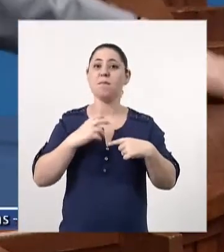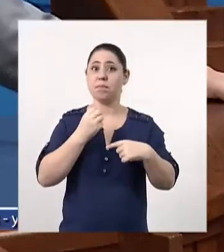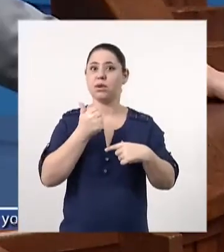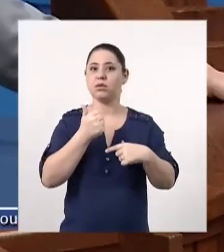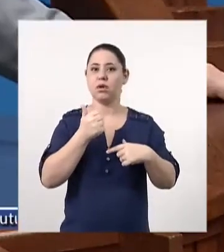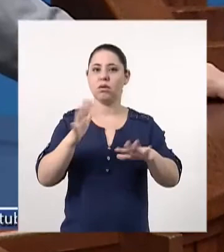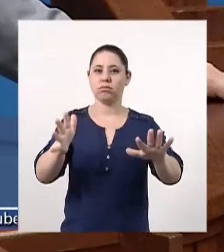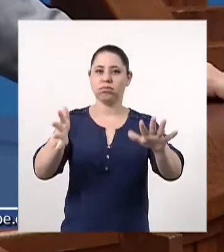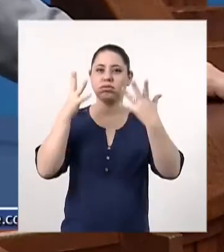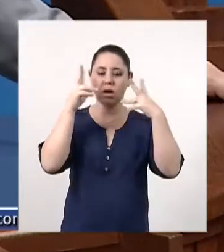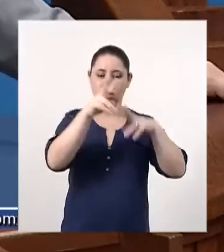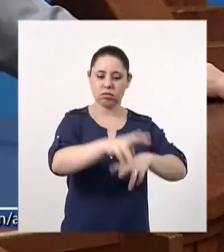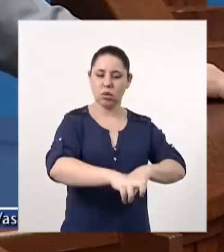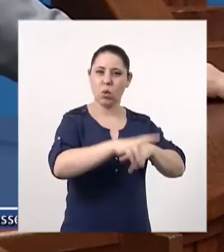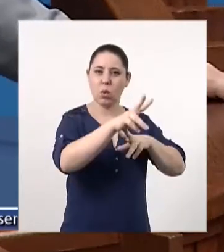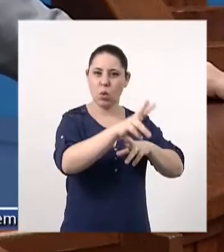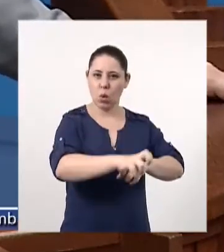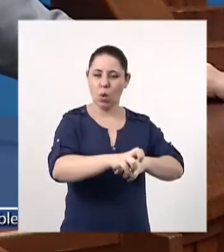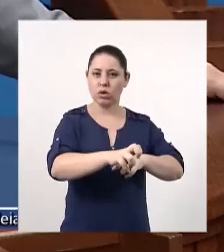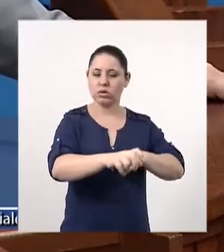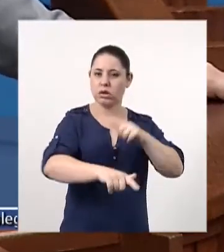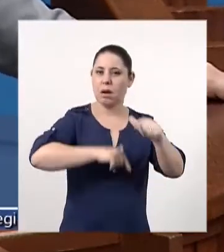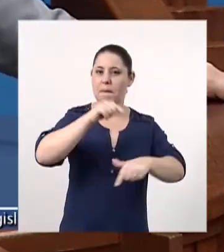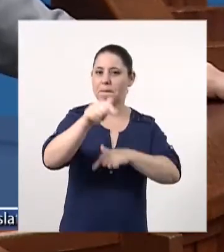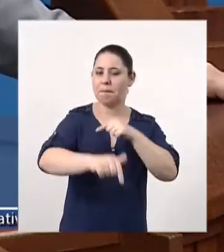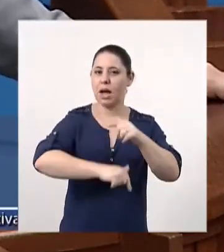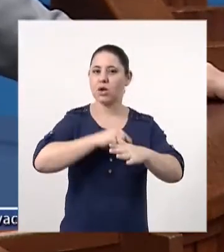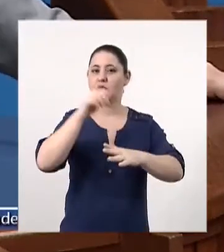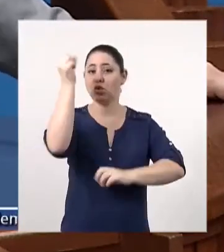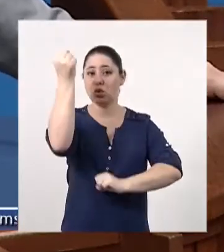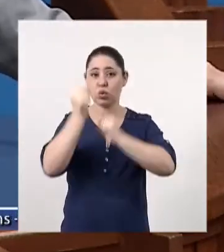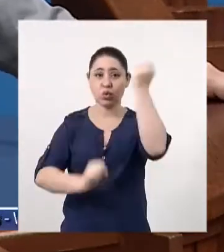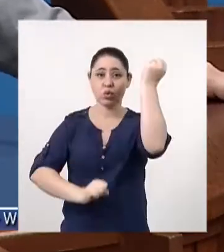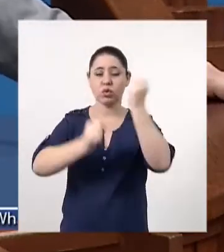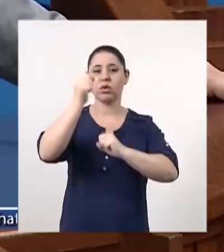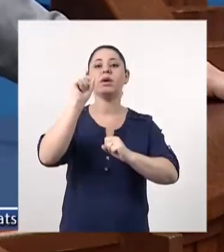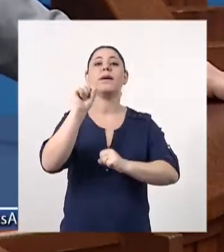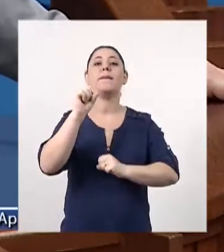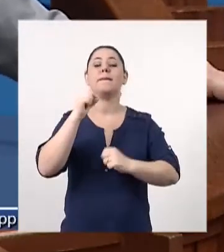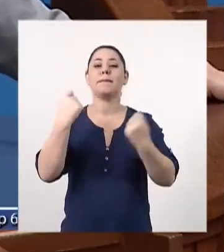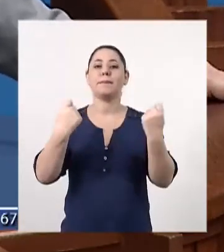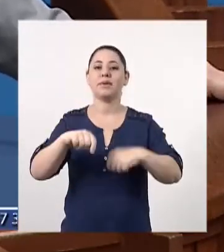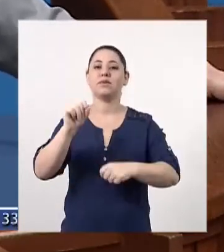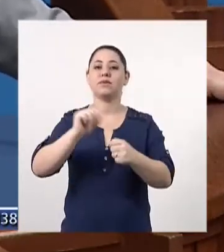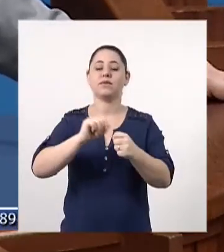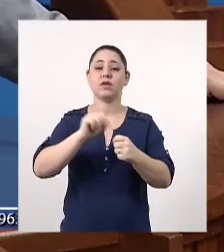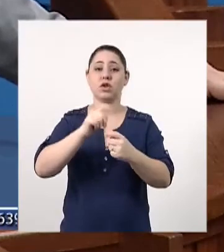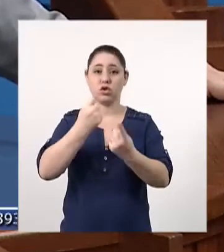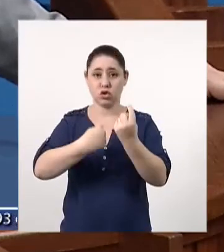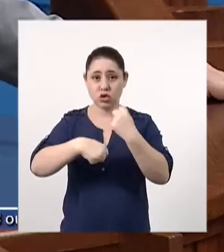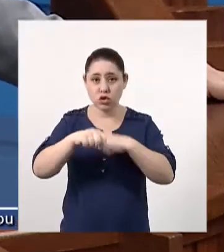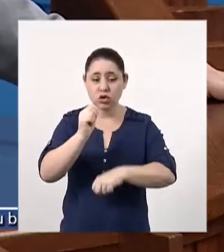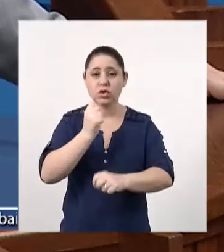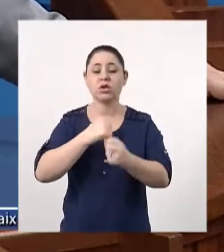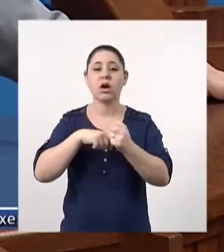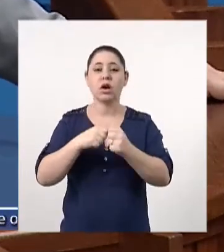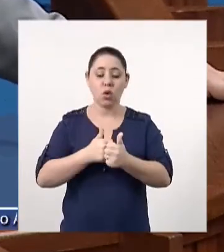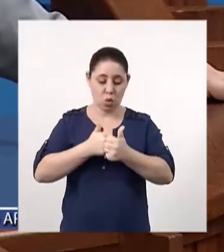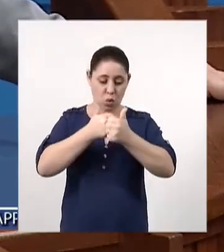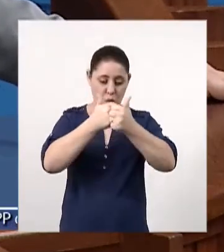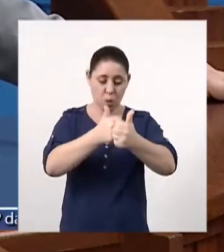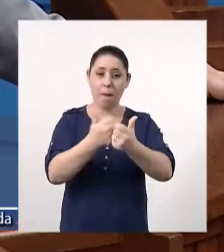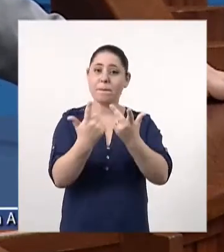produção agropecuária, do setor de serviços e da indústrias, o que nós precisamos de fazer com que a gestão acompanhe o